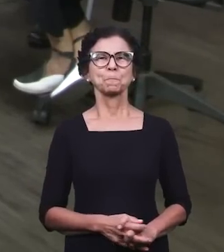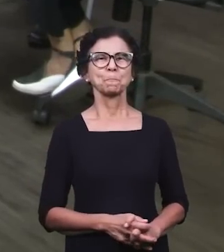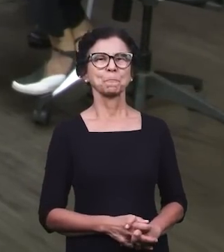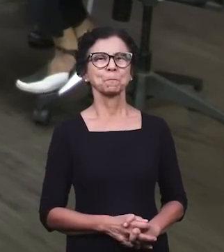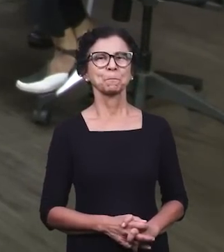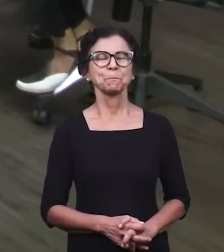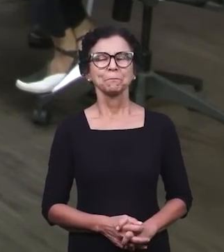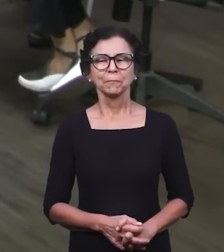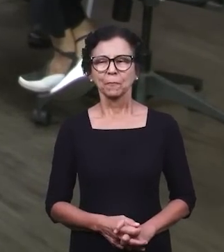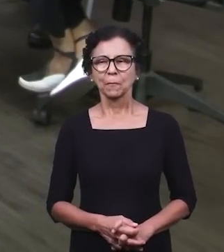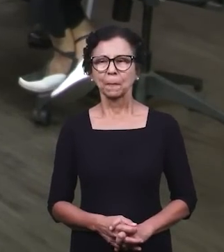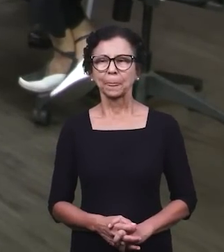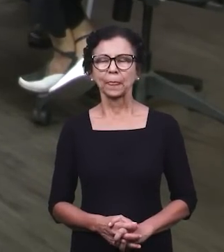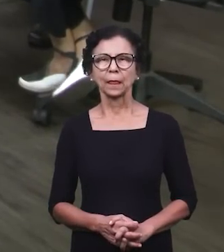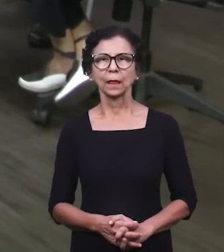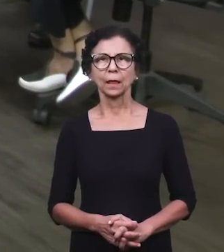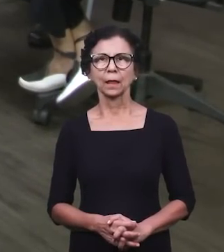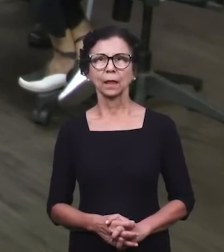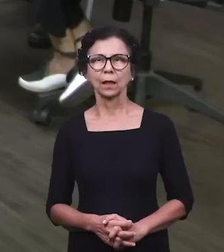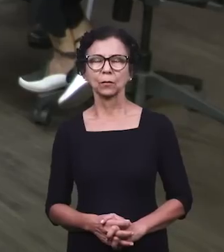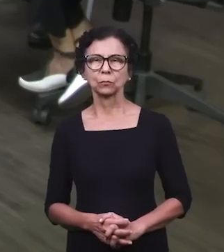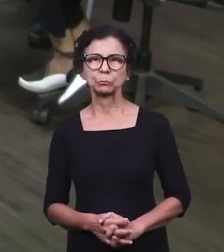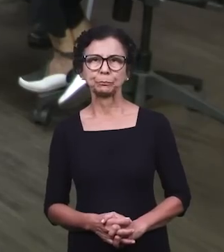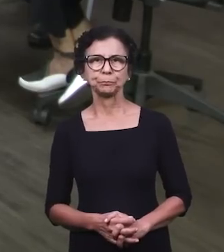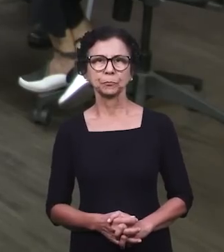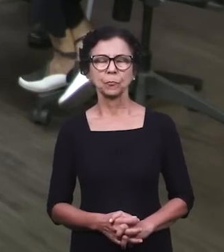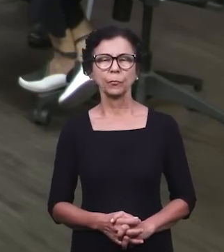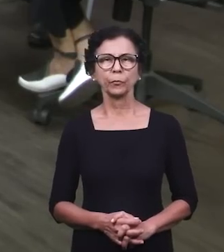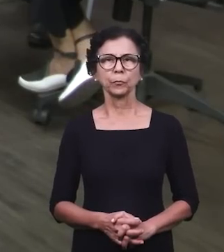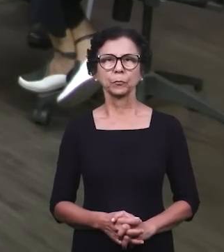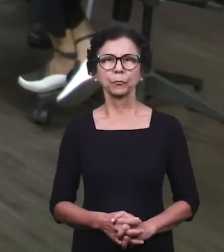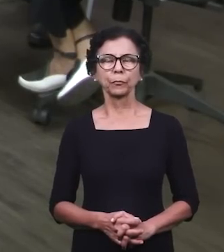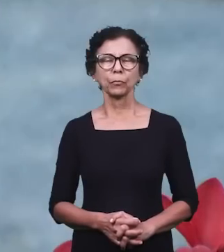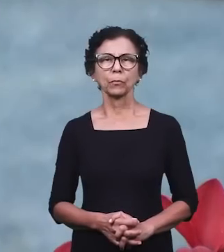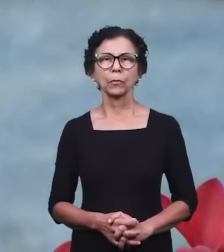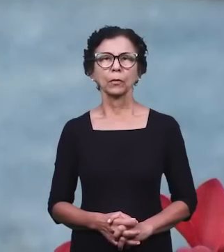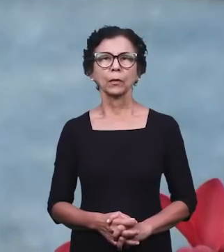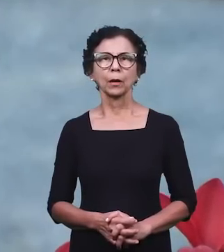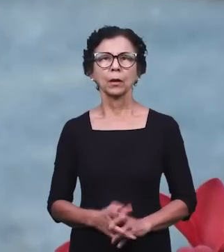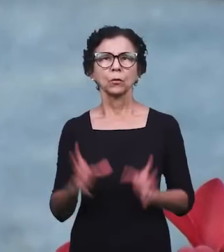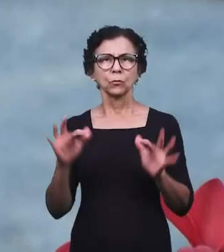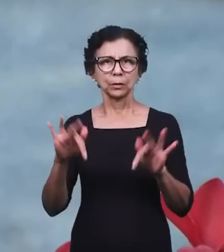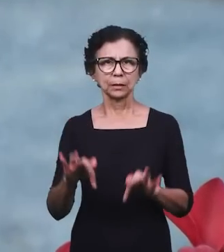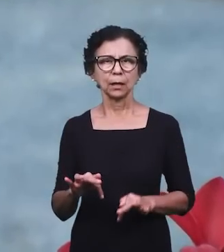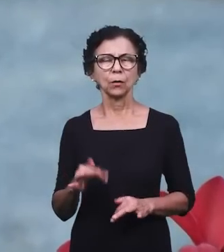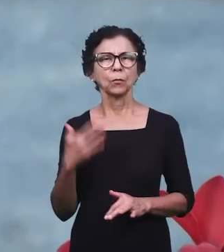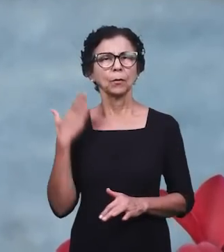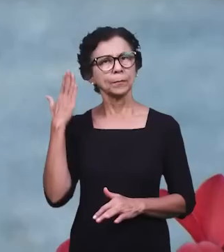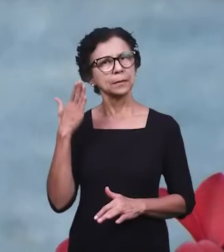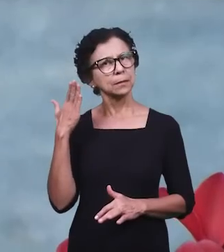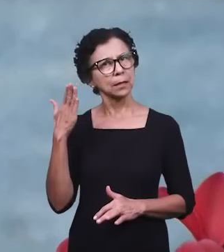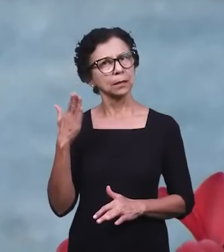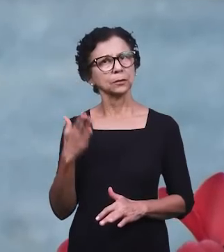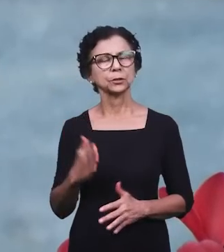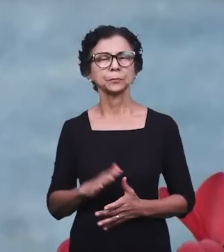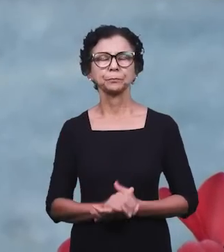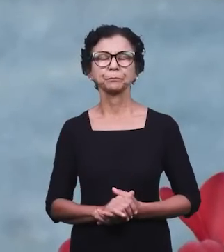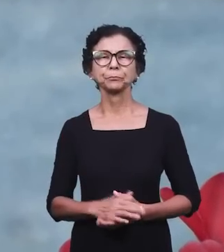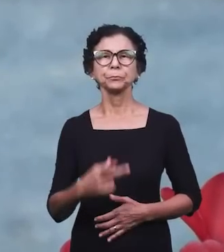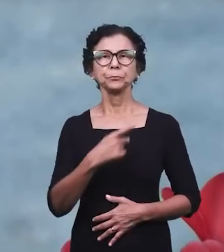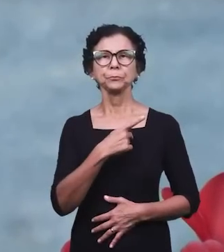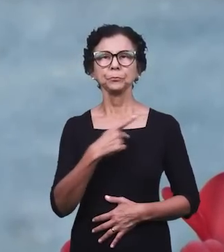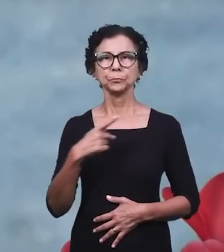quando a gente está chegando ao final de cada edição desse programa, nós temos uma mensagem que é transmitida, que um pastor